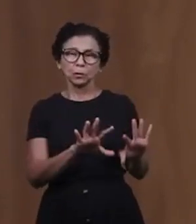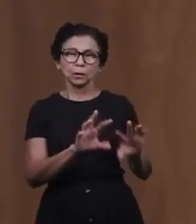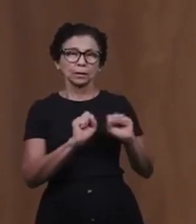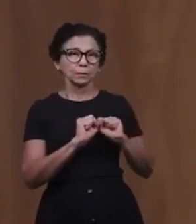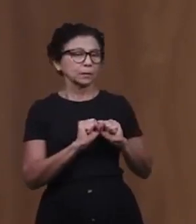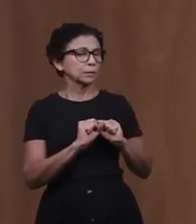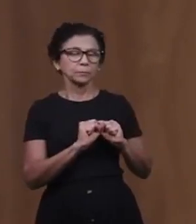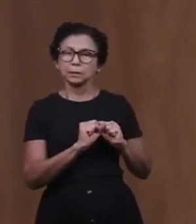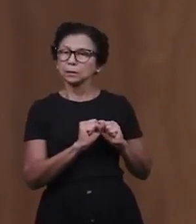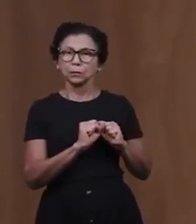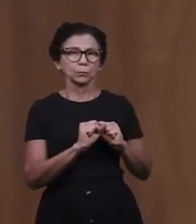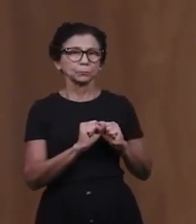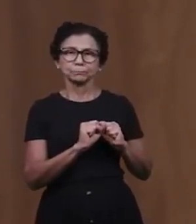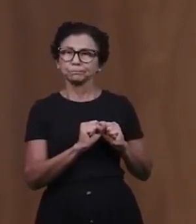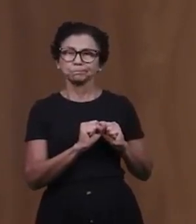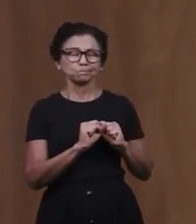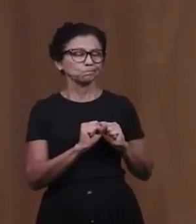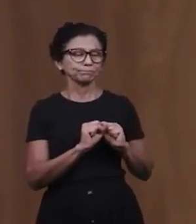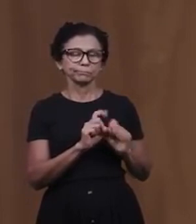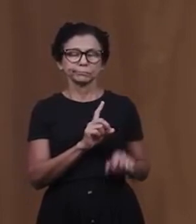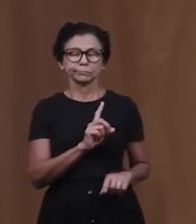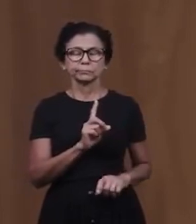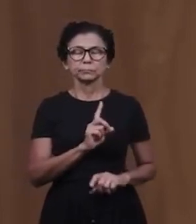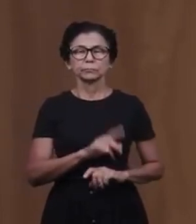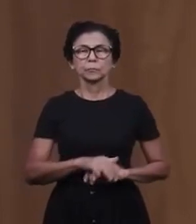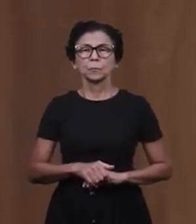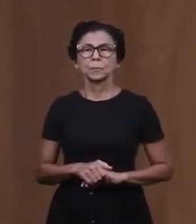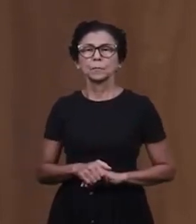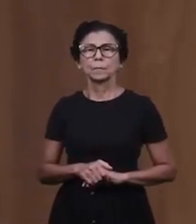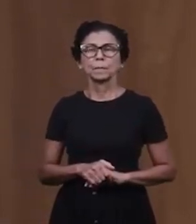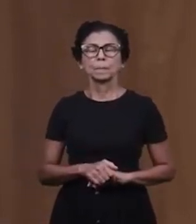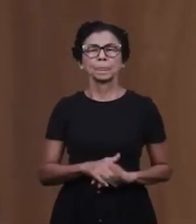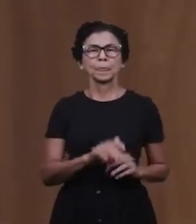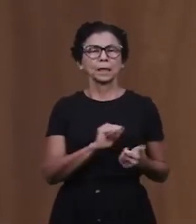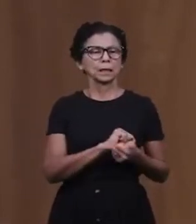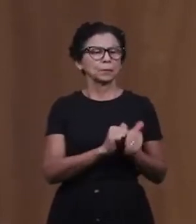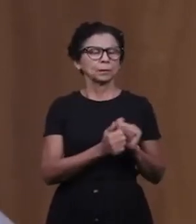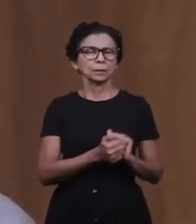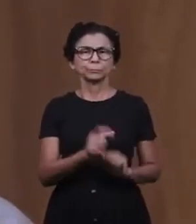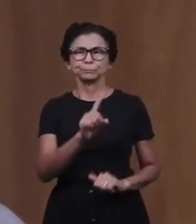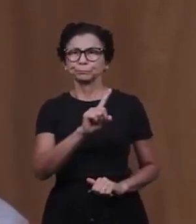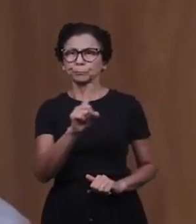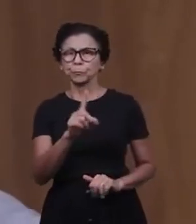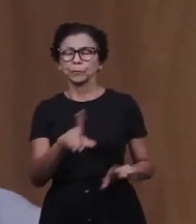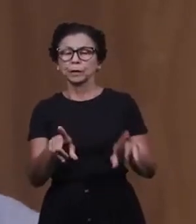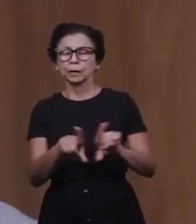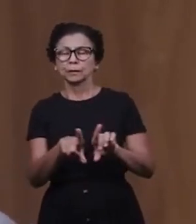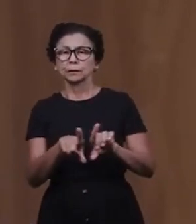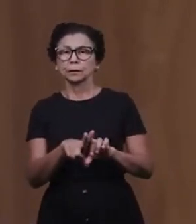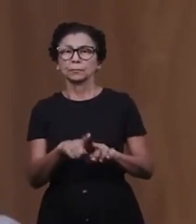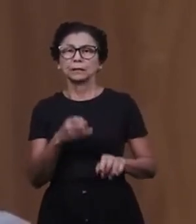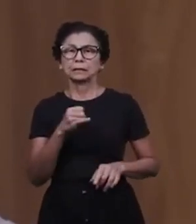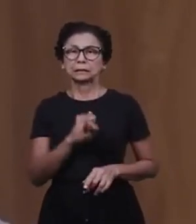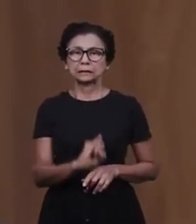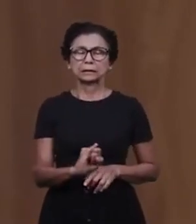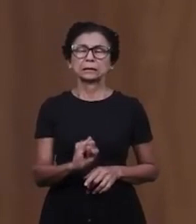totalmente fundada na palavra de Deus. E qualquer tipo de instrução religiosa ou